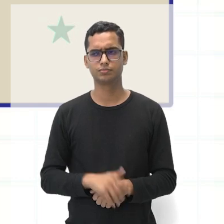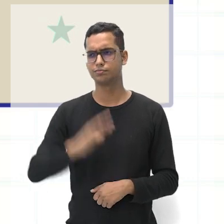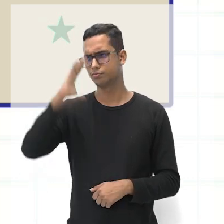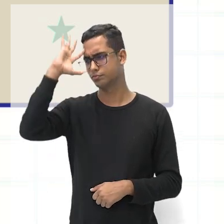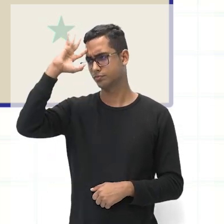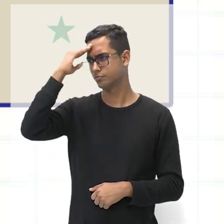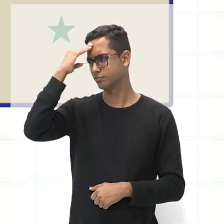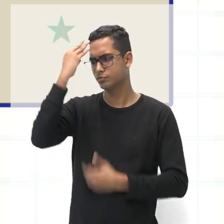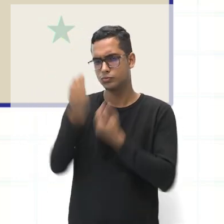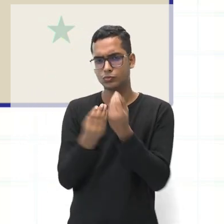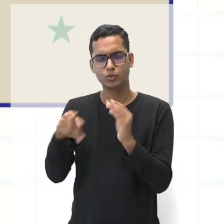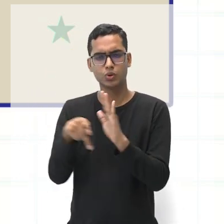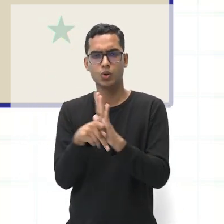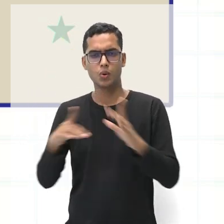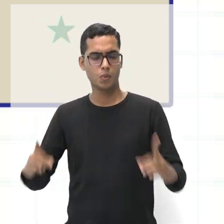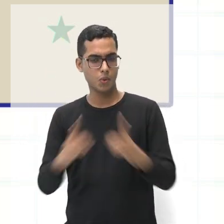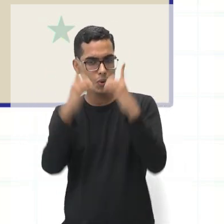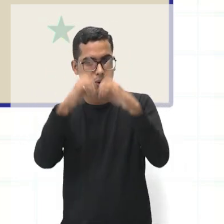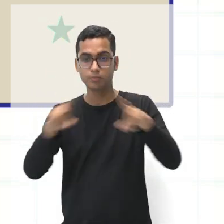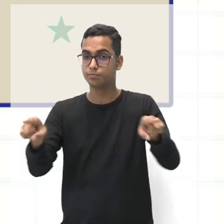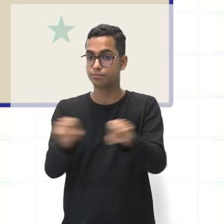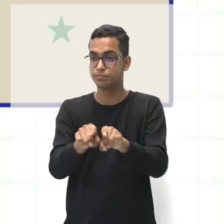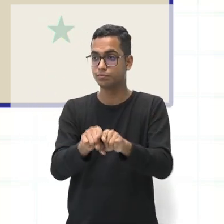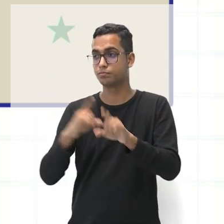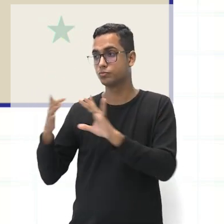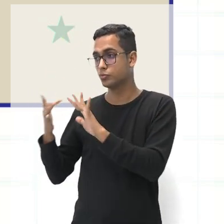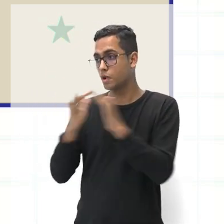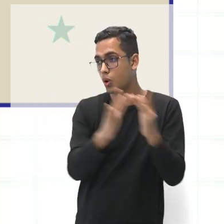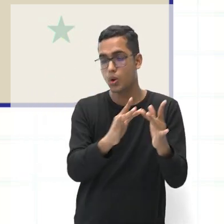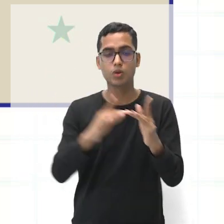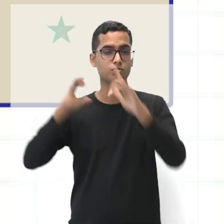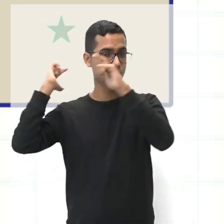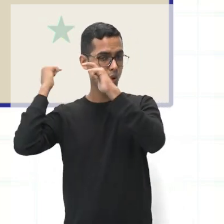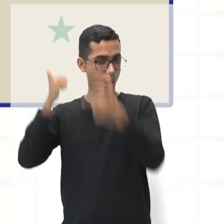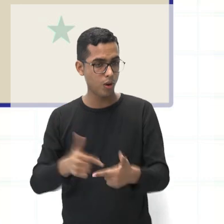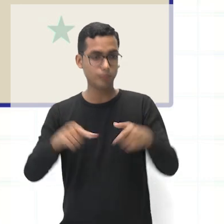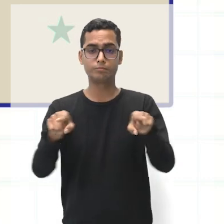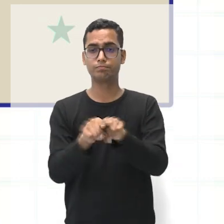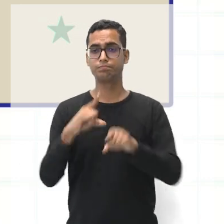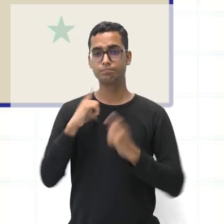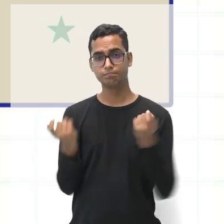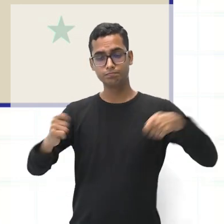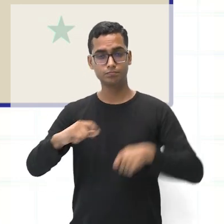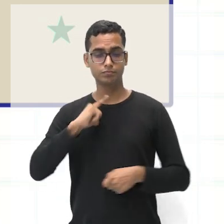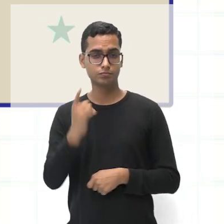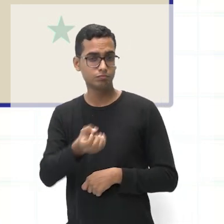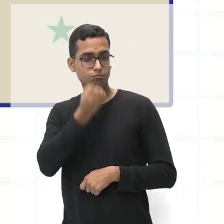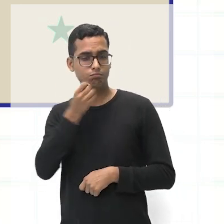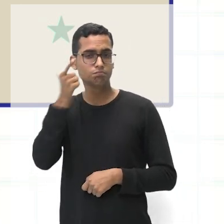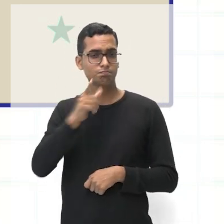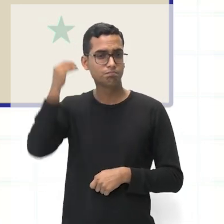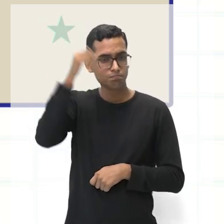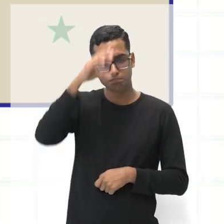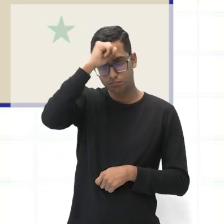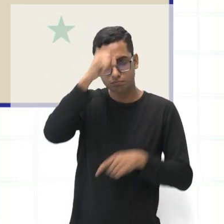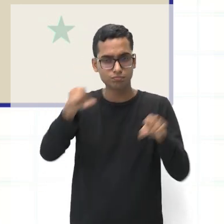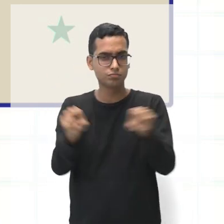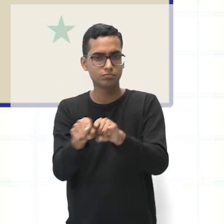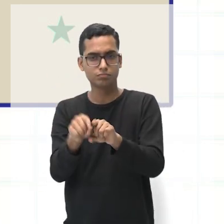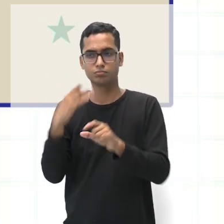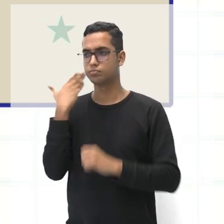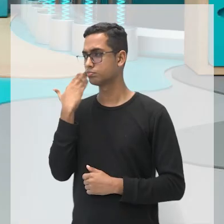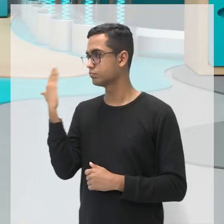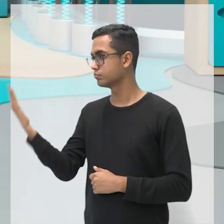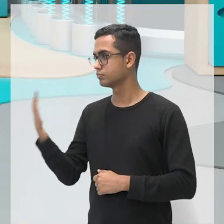entender um pouco da dinâmica, né? Um jogo do contexto popular, tivemos a oportunidade de experimentar essa modalidade.